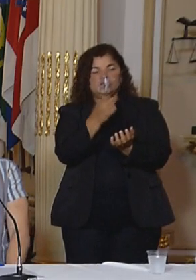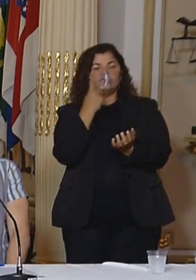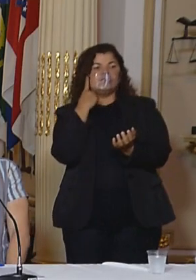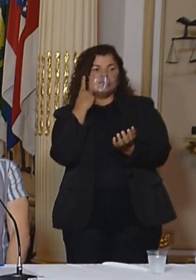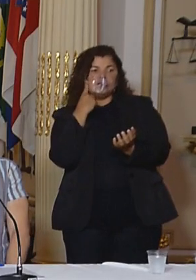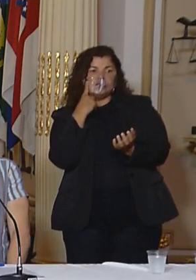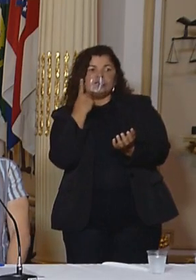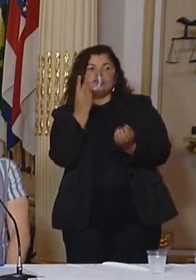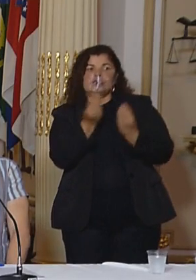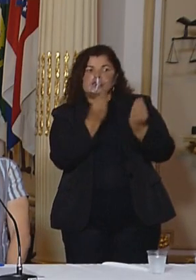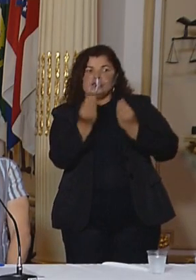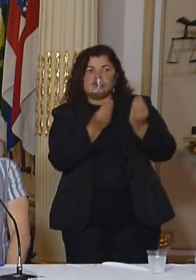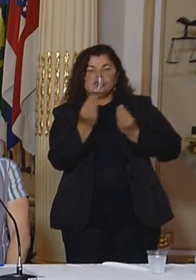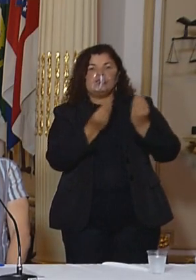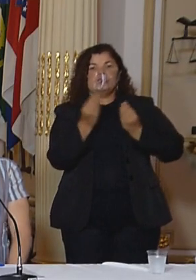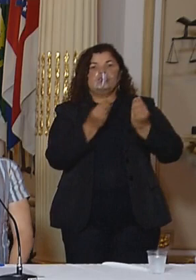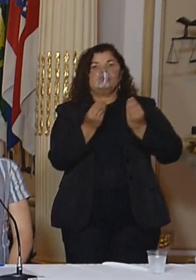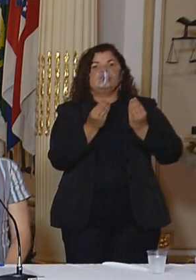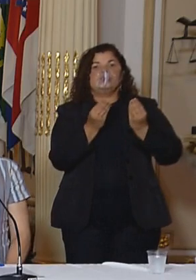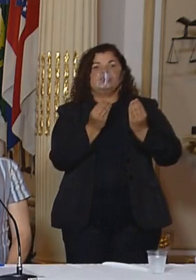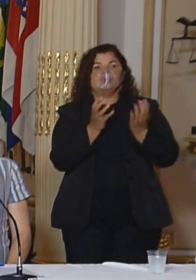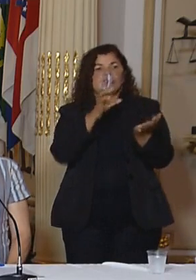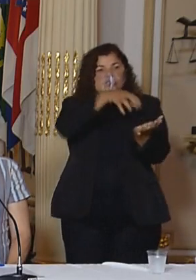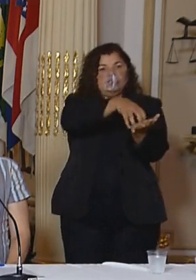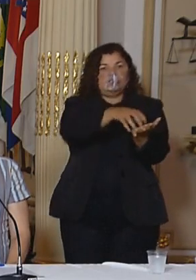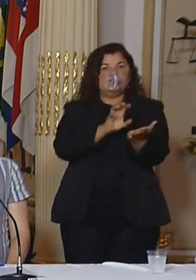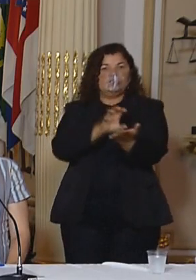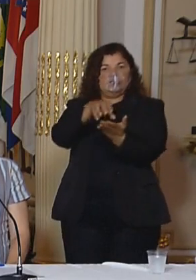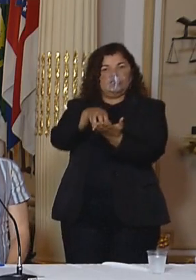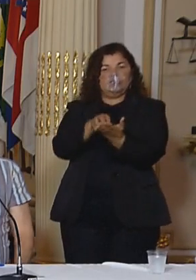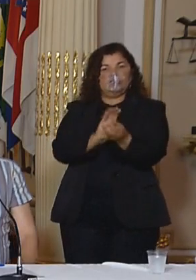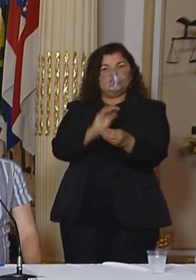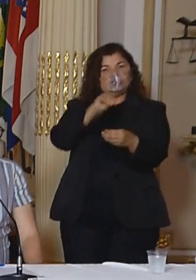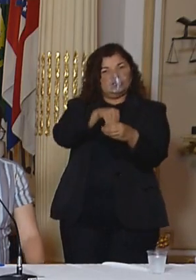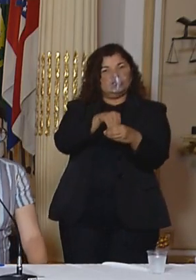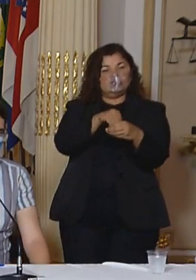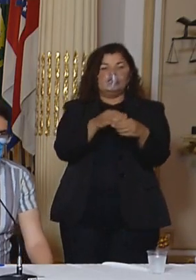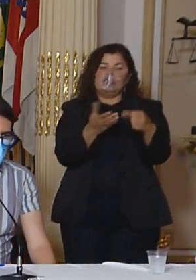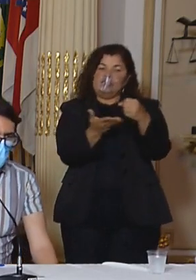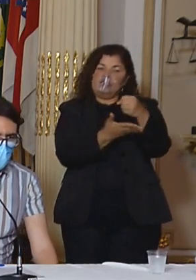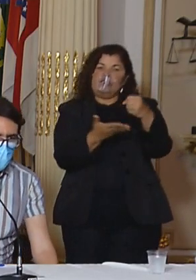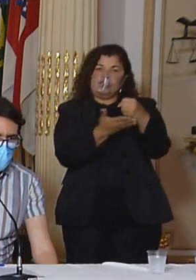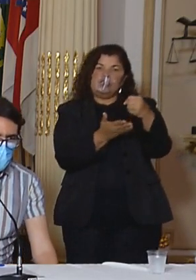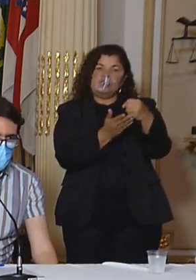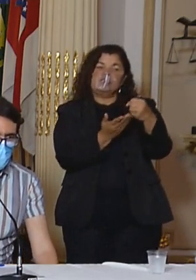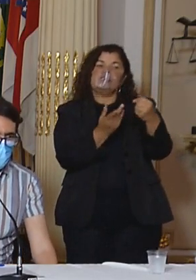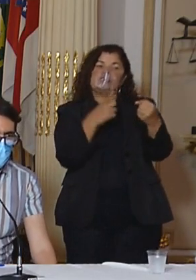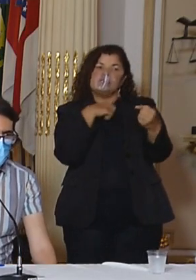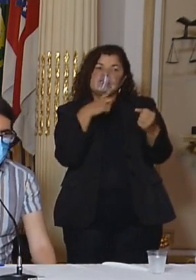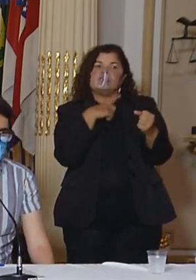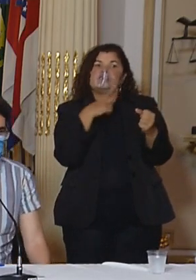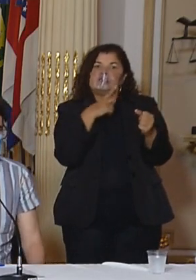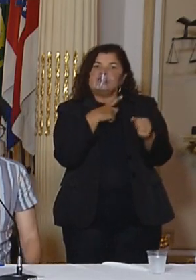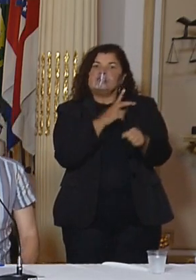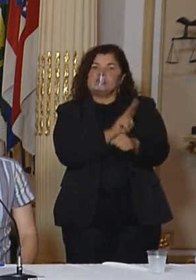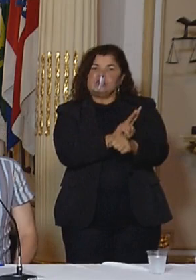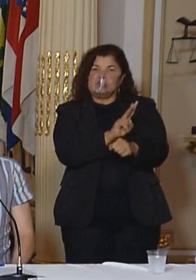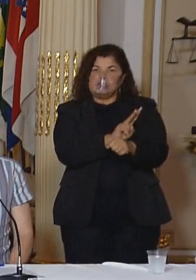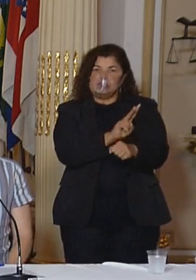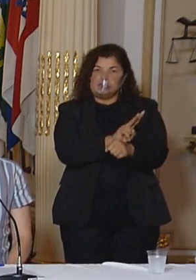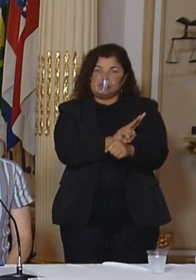medidas que possam ser setorizadas dentro das fases que estão previstas. Mas, nesse